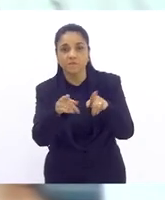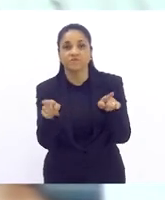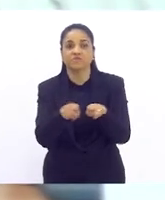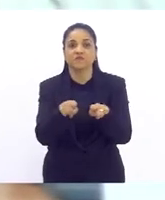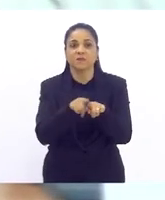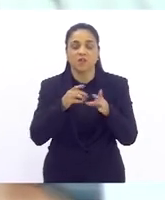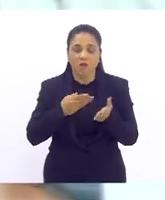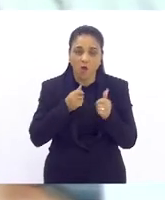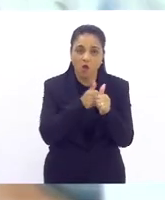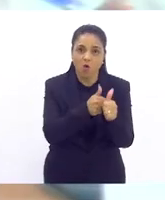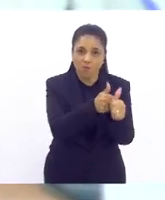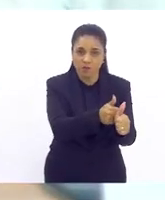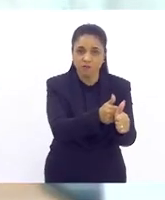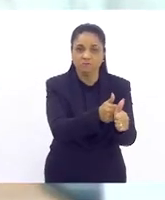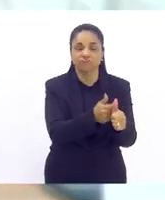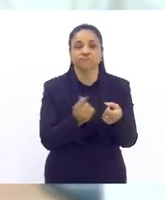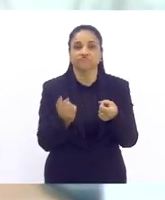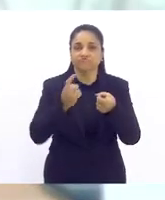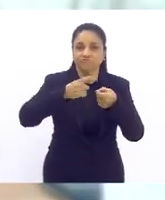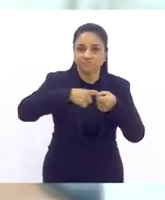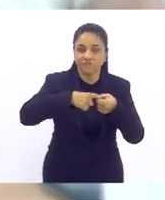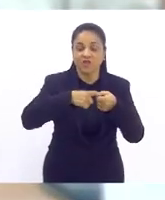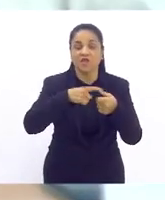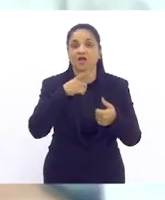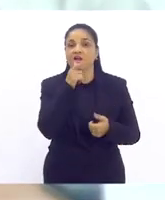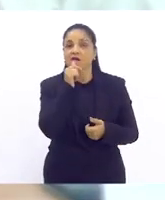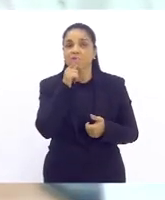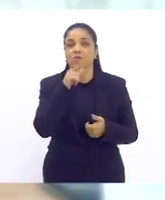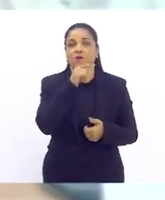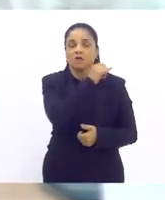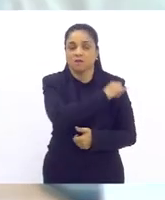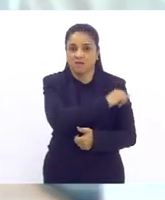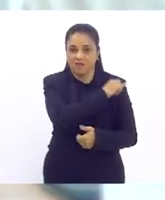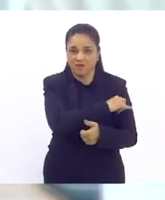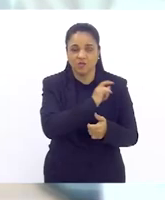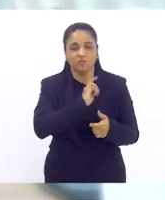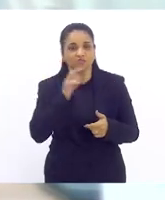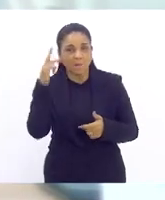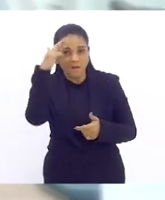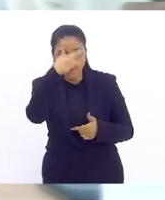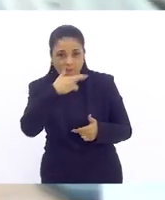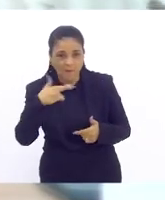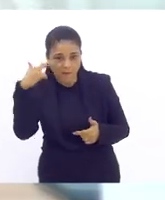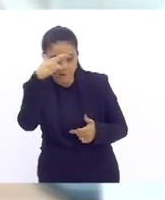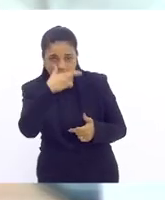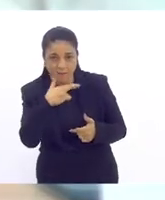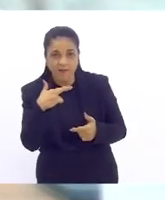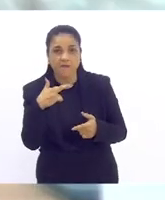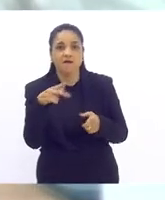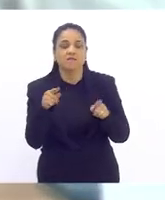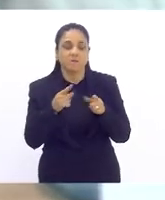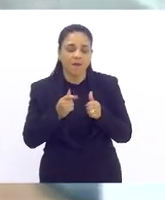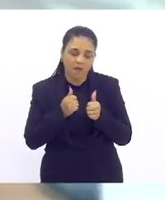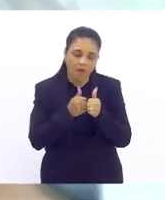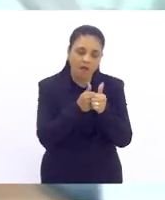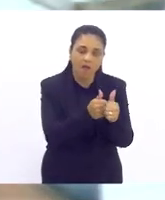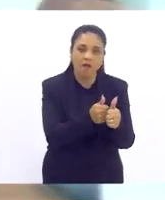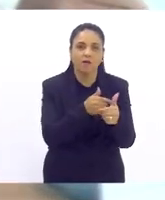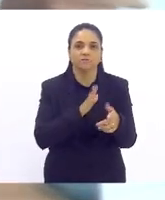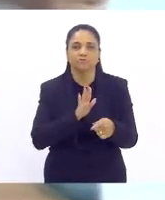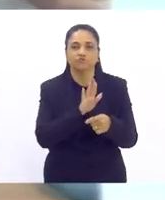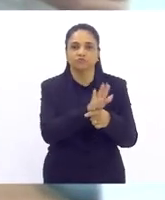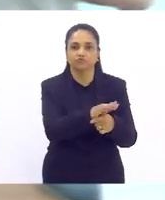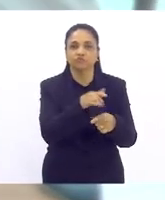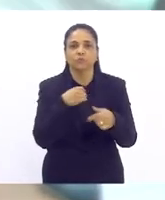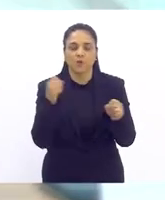acompanhamento da concessionária na região que a água do rio que está fazendo as vistorias e também nos auxiliando para que a gente consiga entregar essa